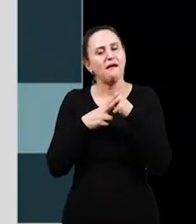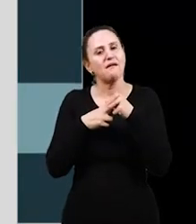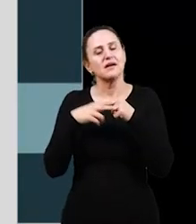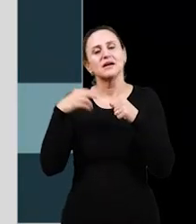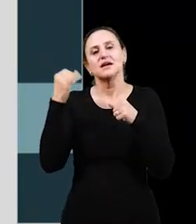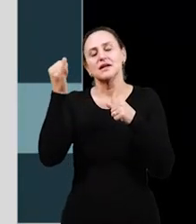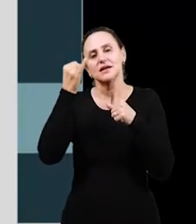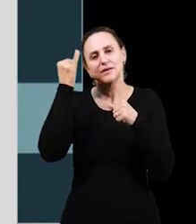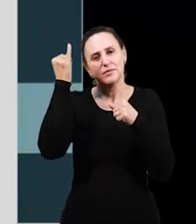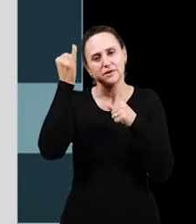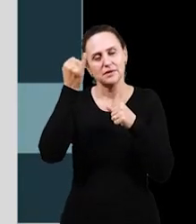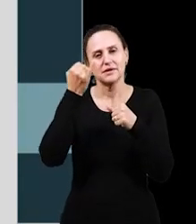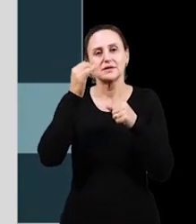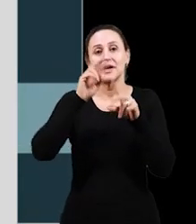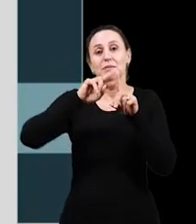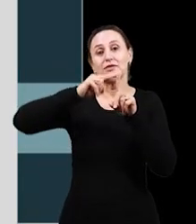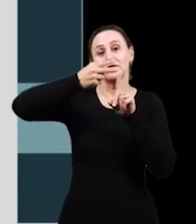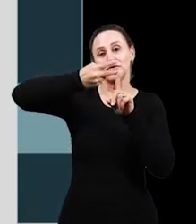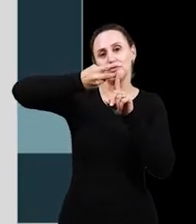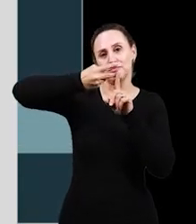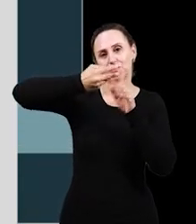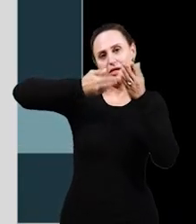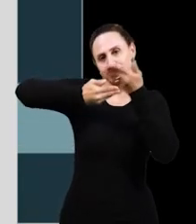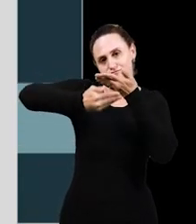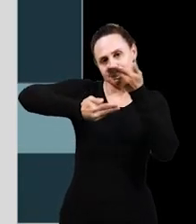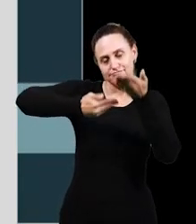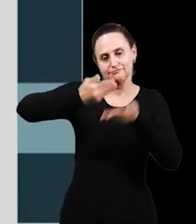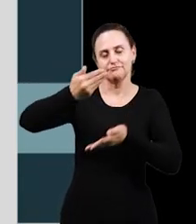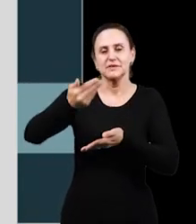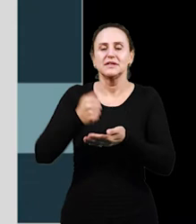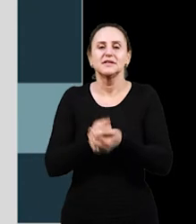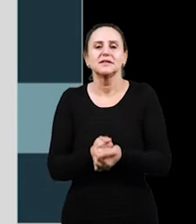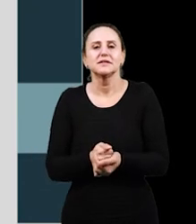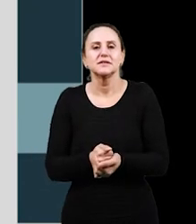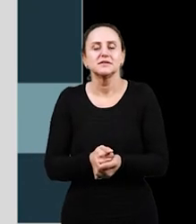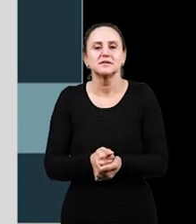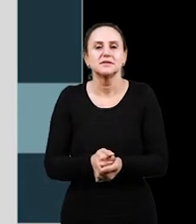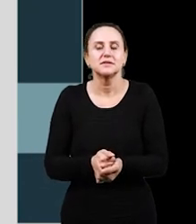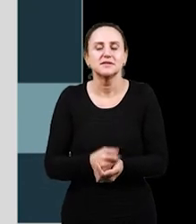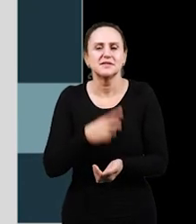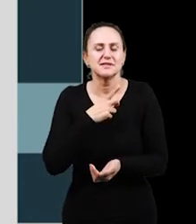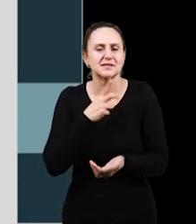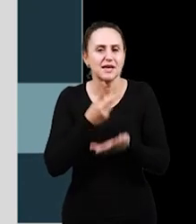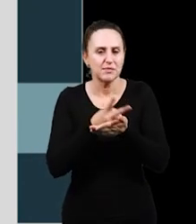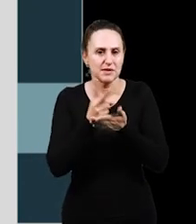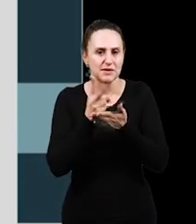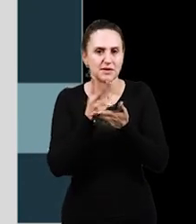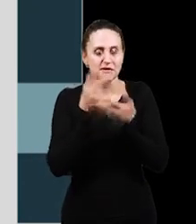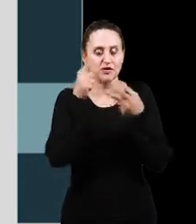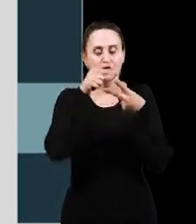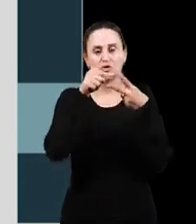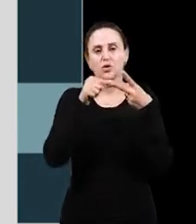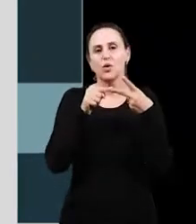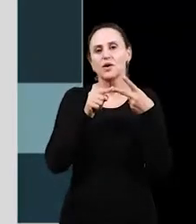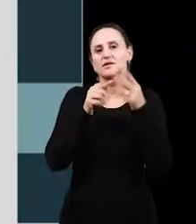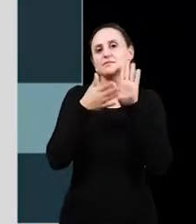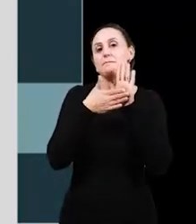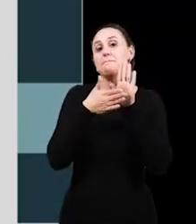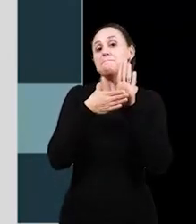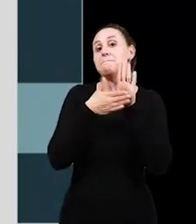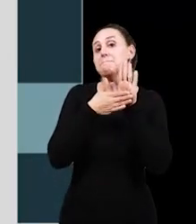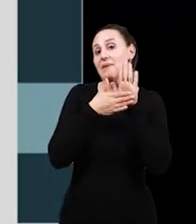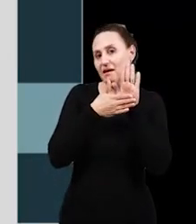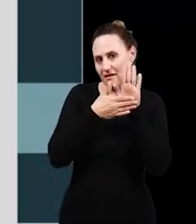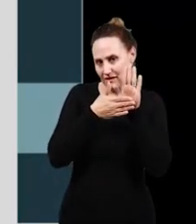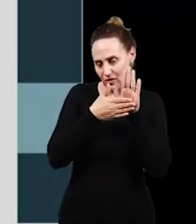dupla articulação segunda essa característica todo enunciado se articula em dois planos no primeiro plano o primeiro